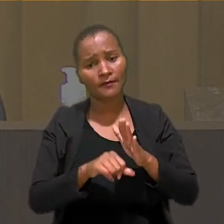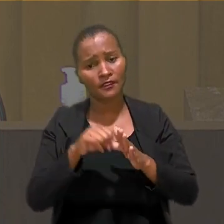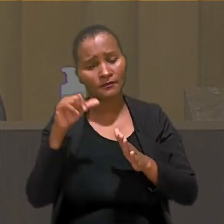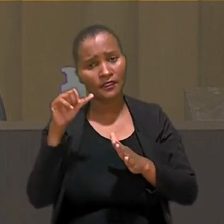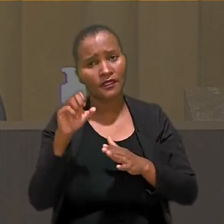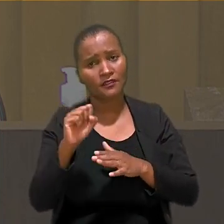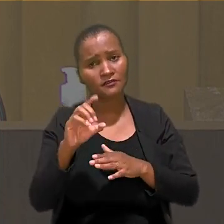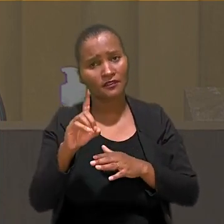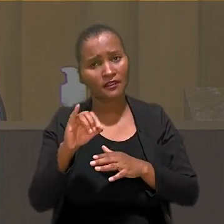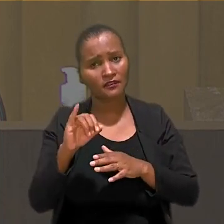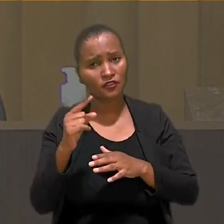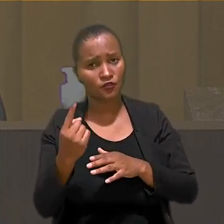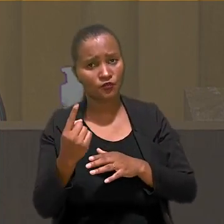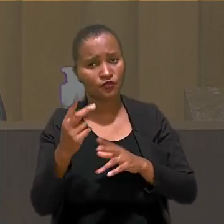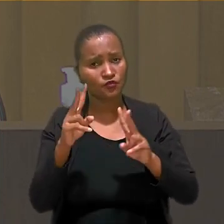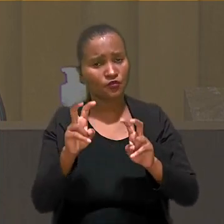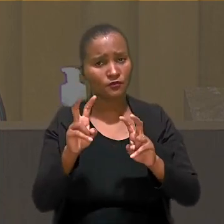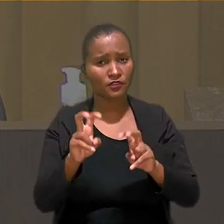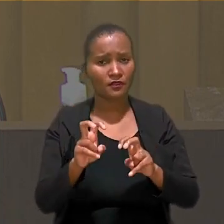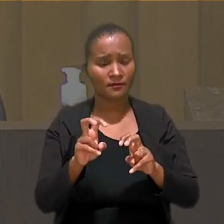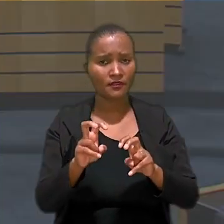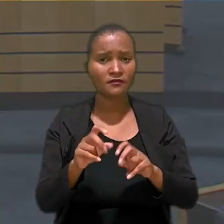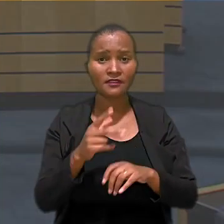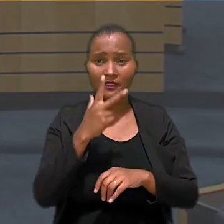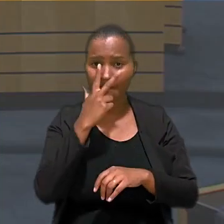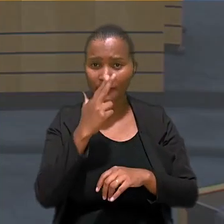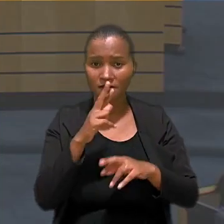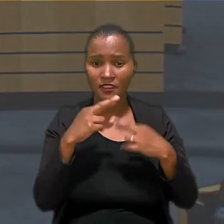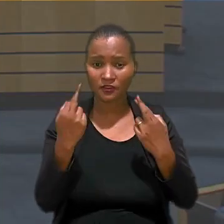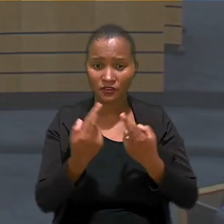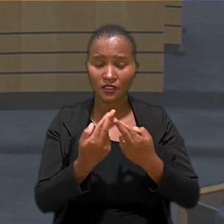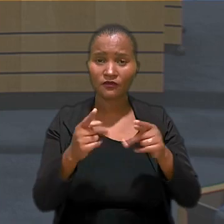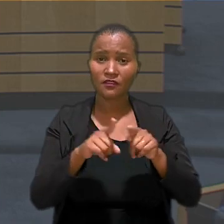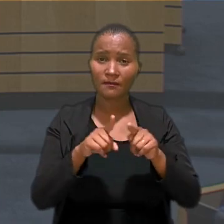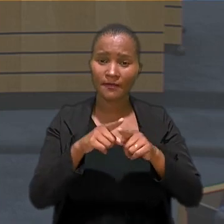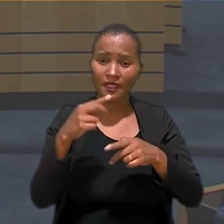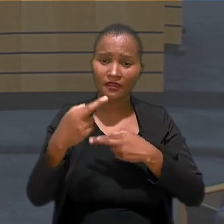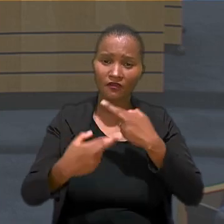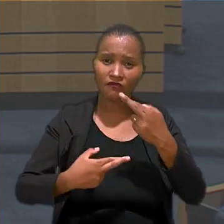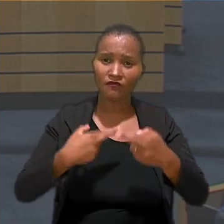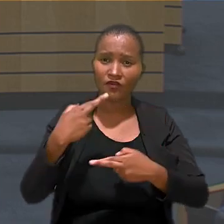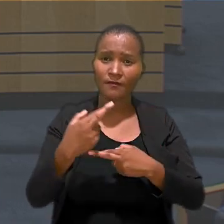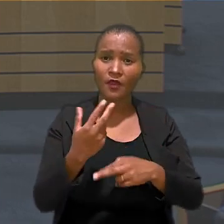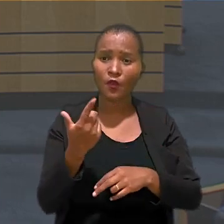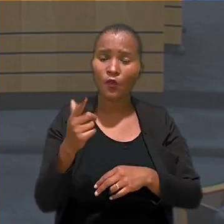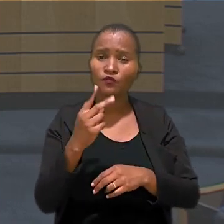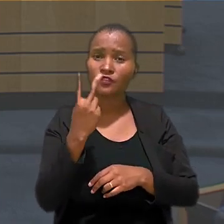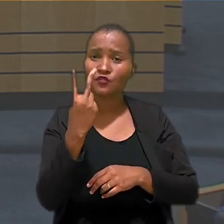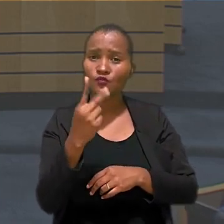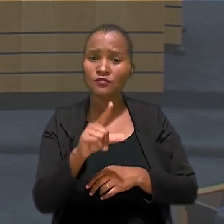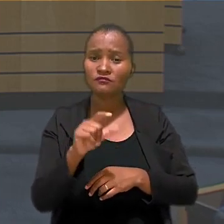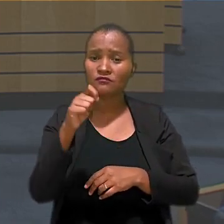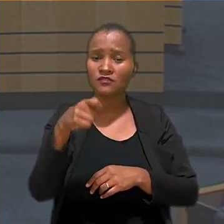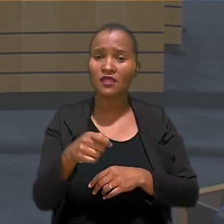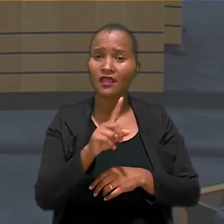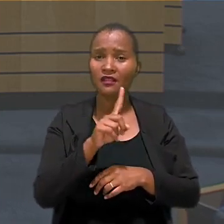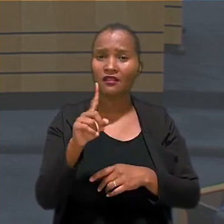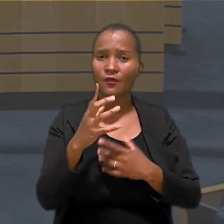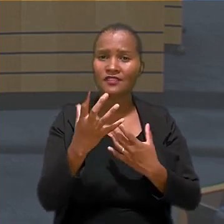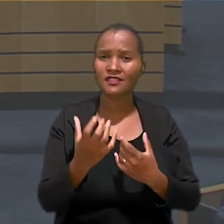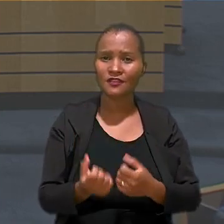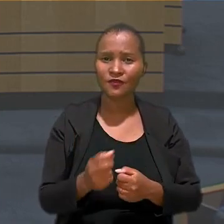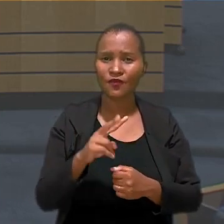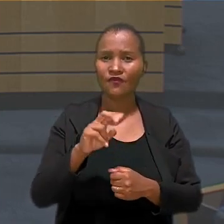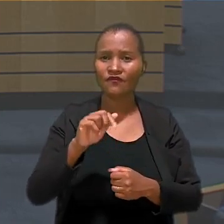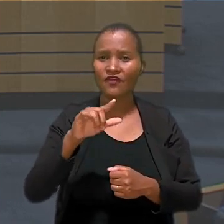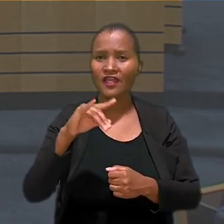primeira manifestação da SDI1 sobre o tema. Na mesma sessão, também foram reformadas outras duas decisões que haviam